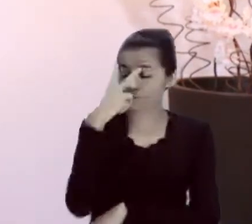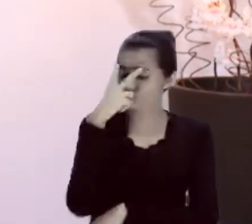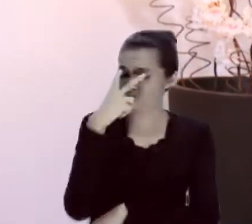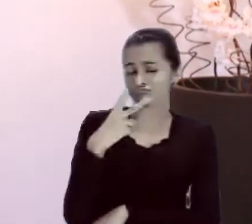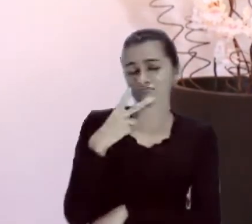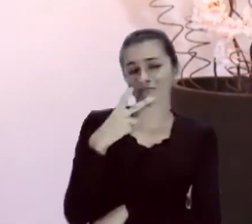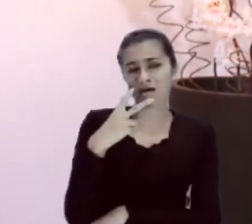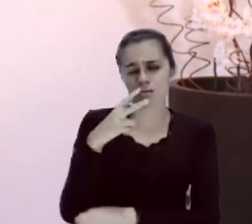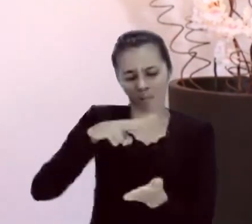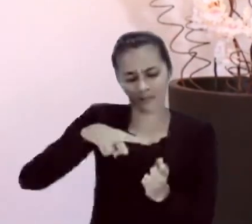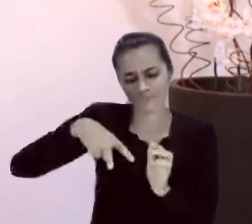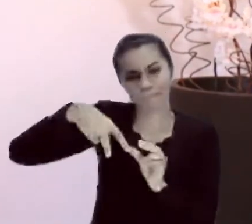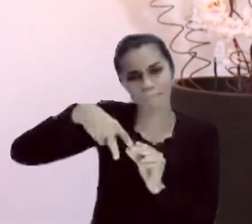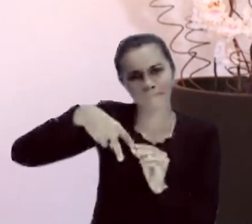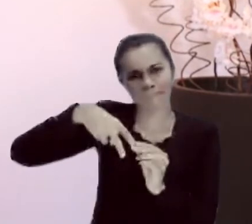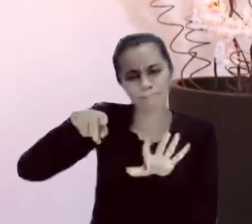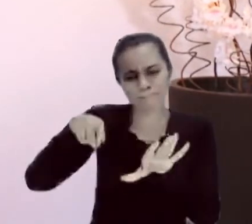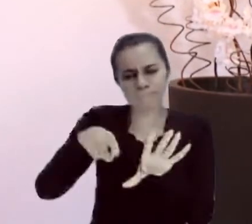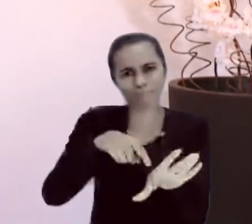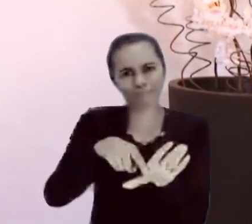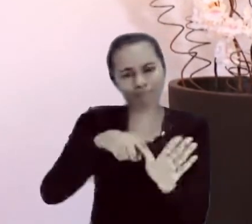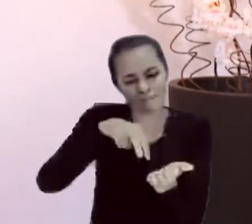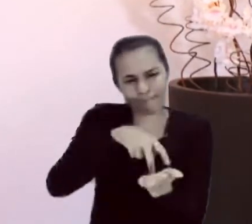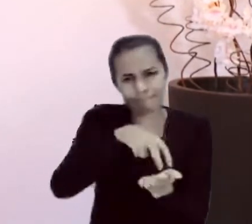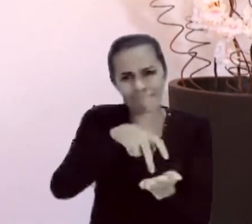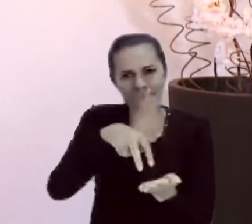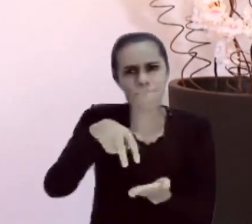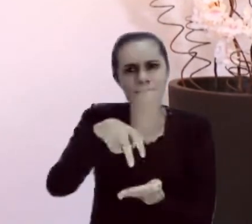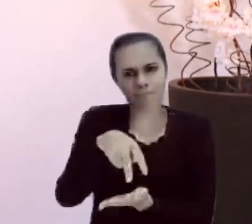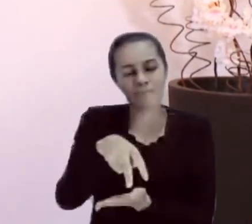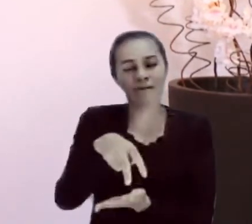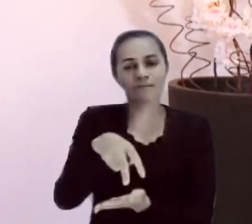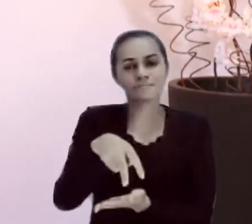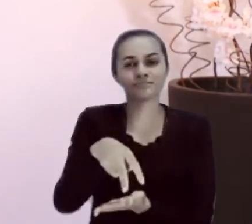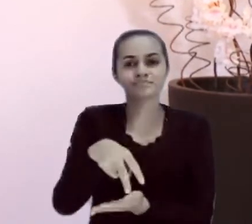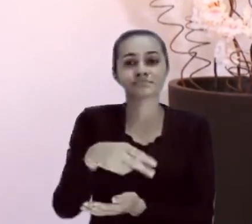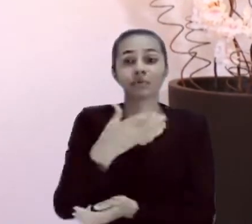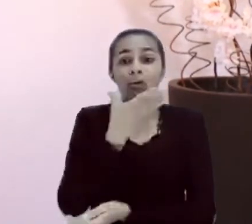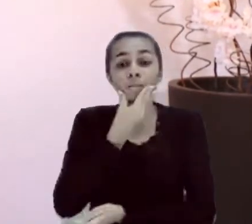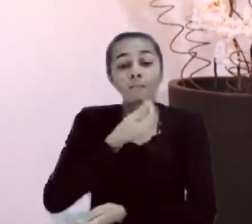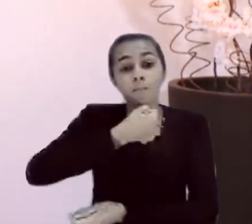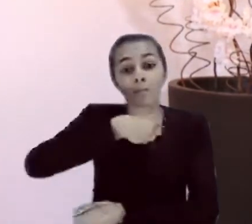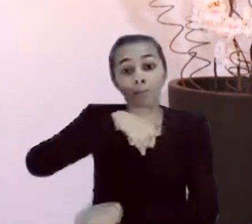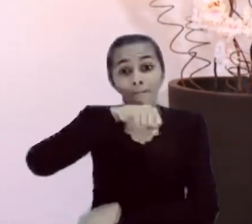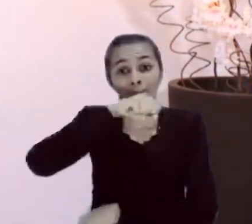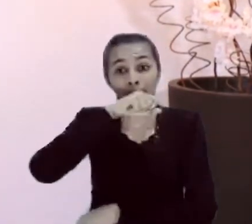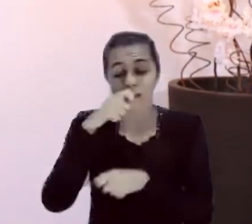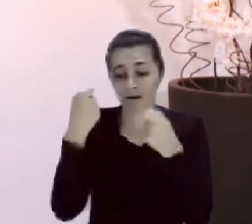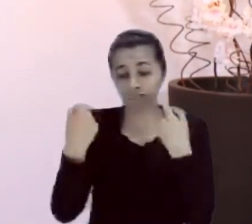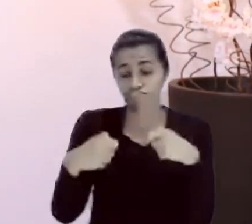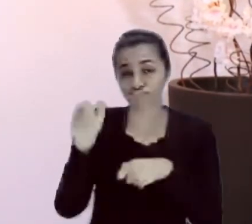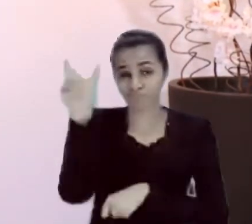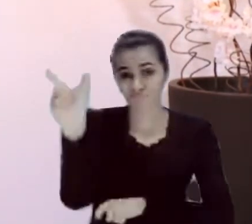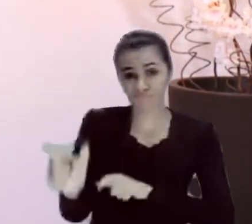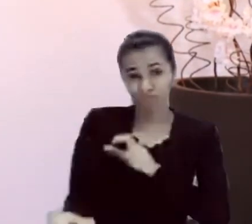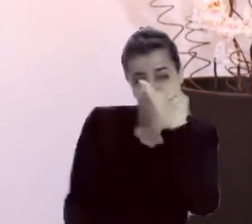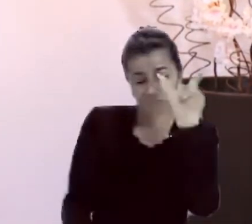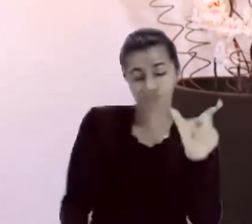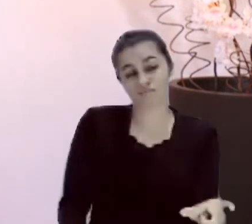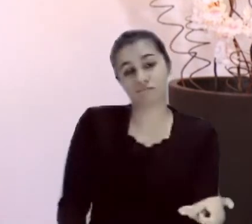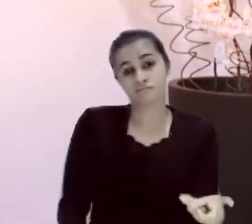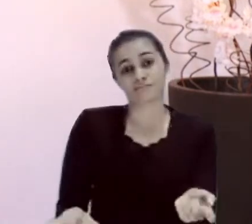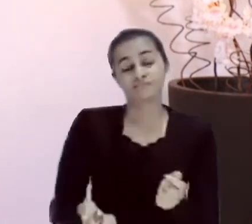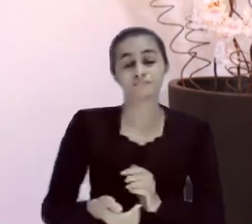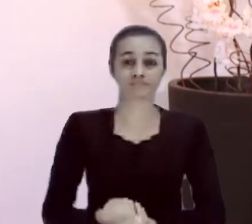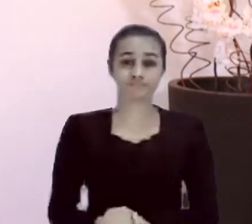eu era o pai dos necessitados, e me interessava pela defesa dos desconhecidos. Queridos,